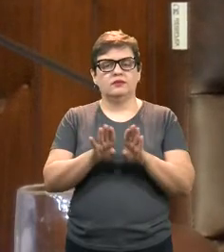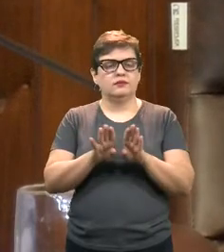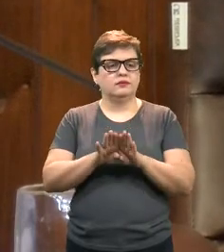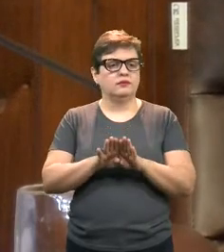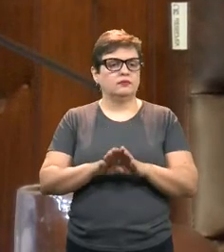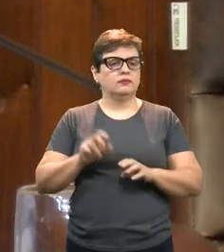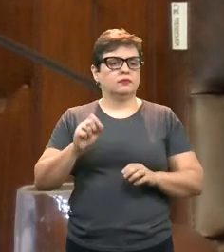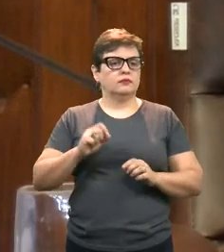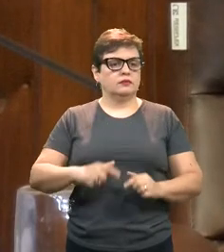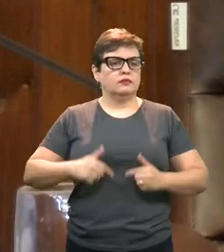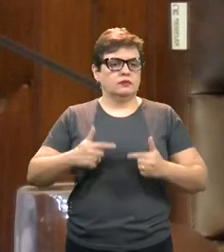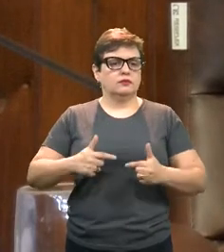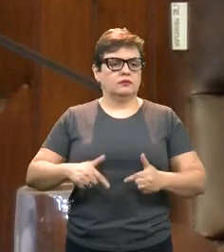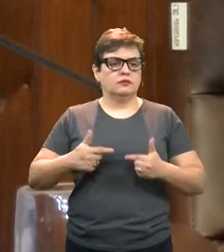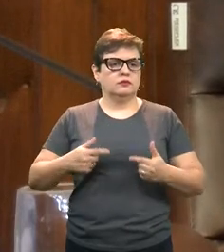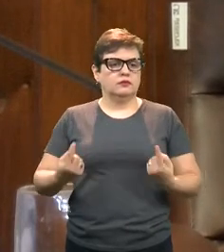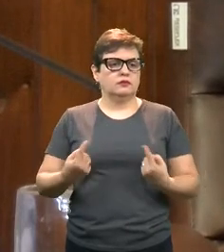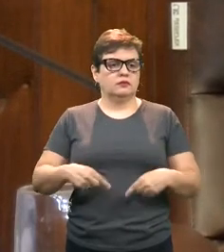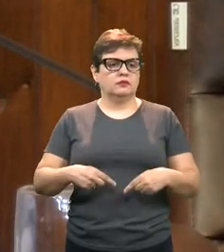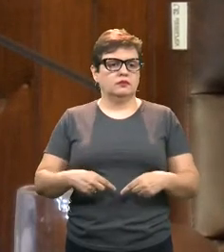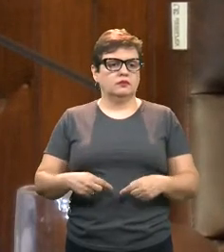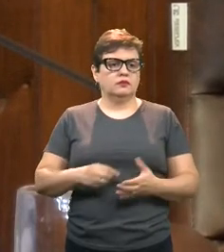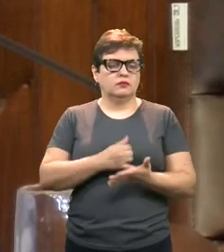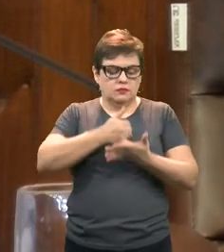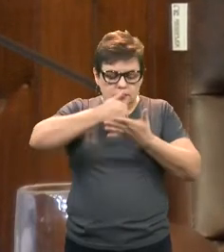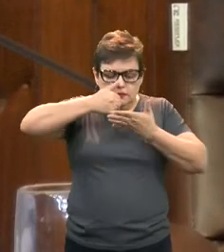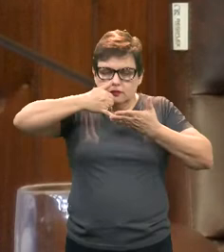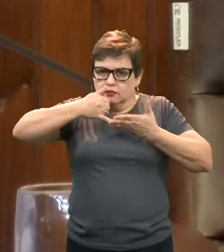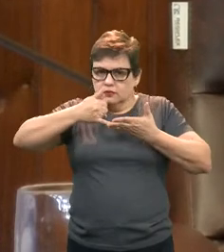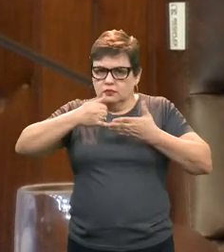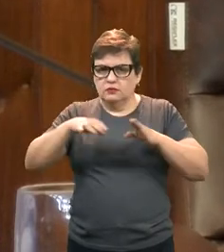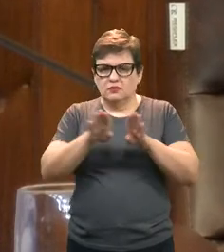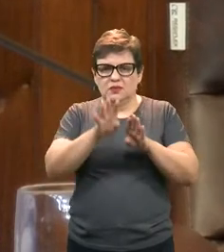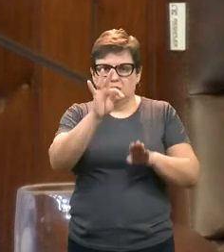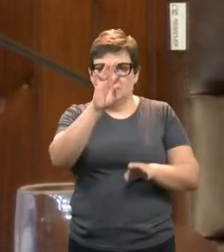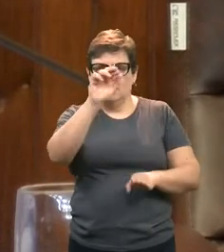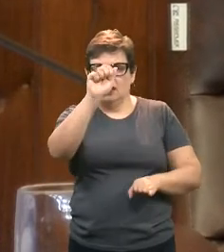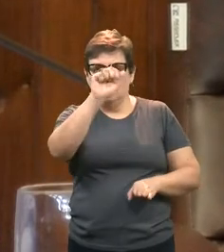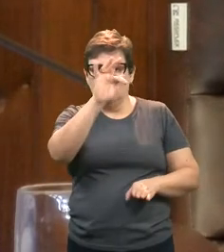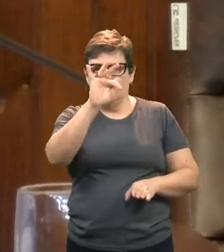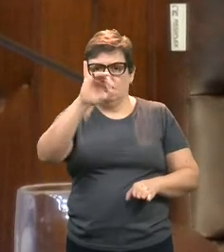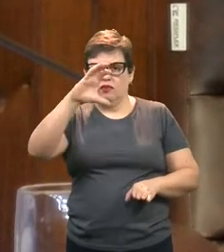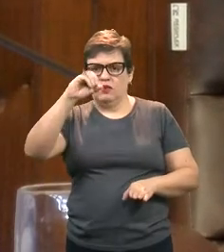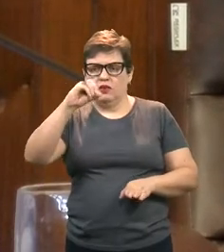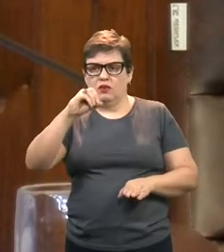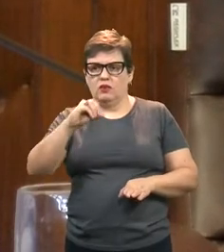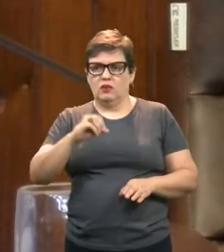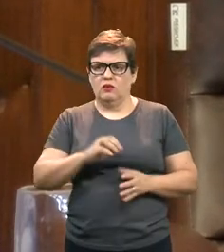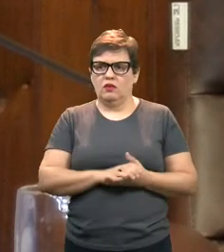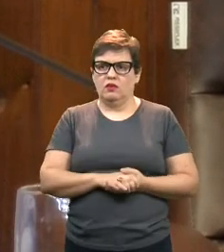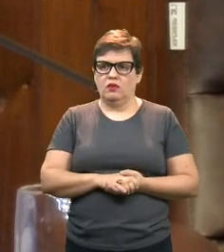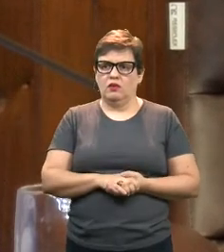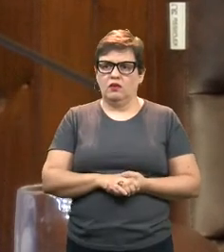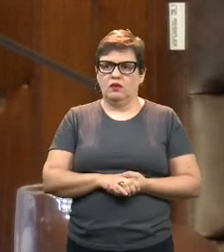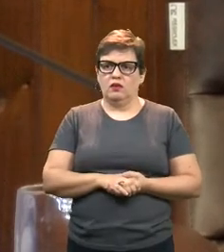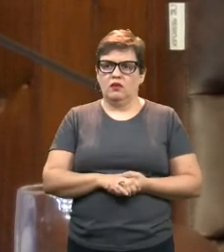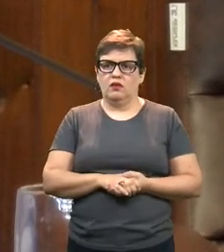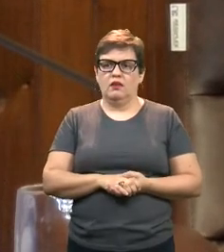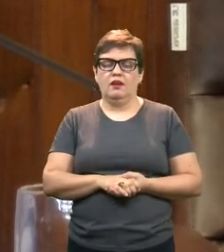contra as drogas, no combate ao tráfico e ao crime organizado, vem matando muitas